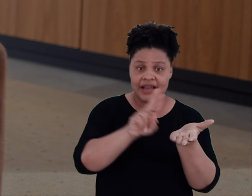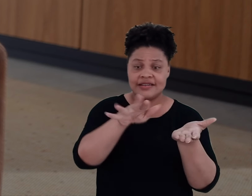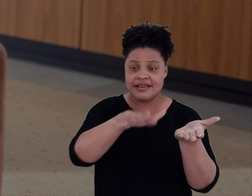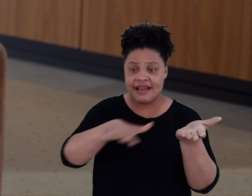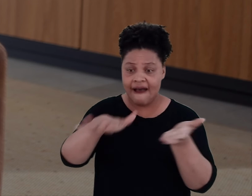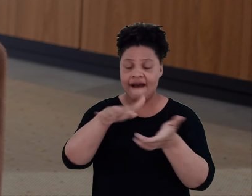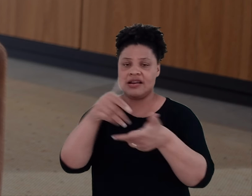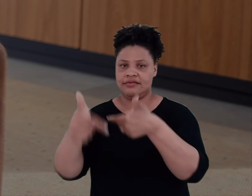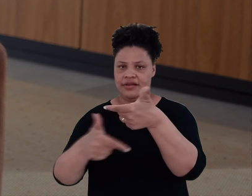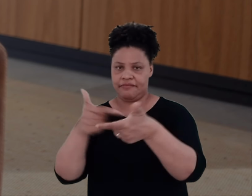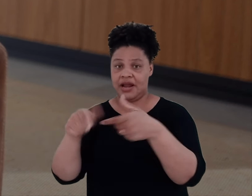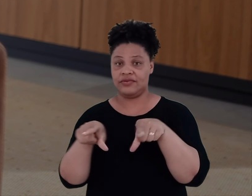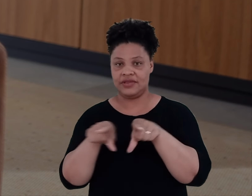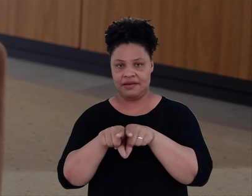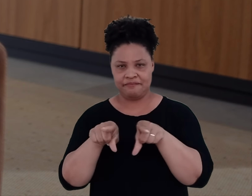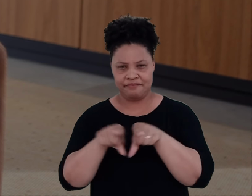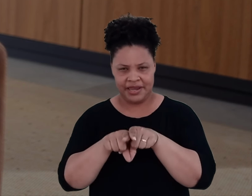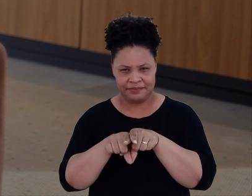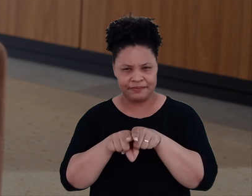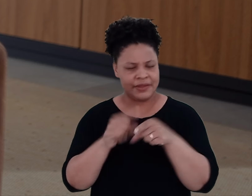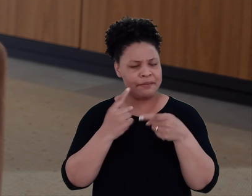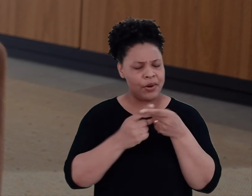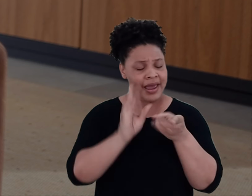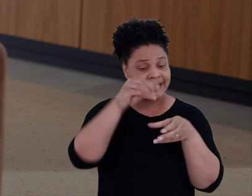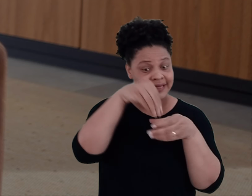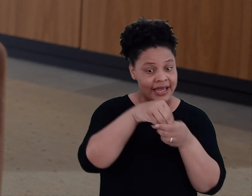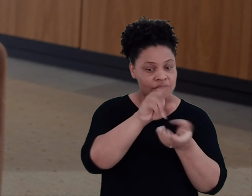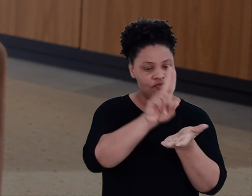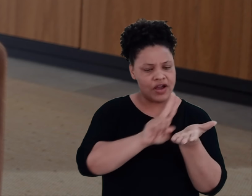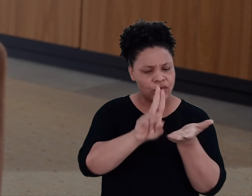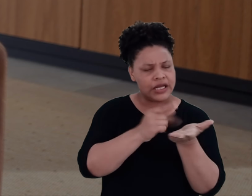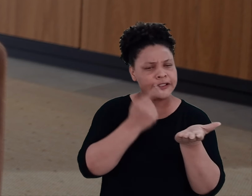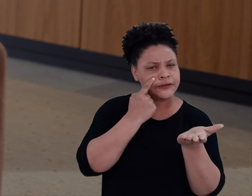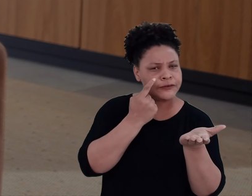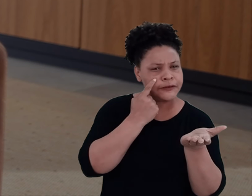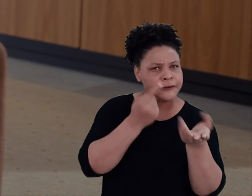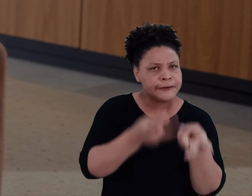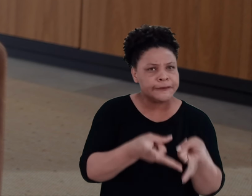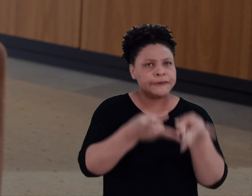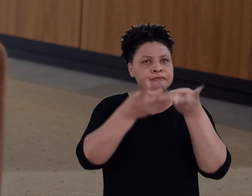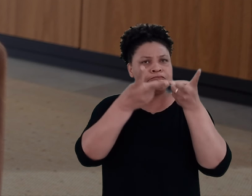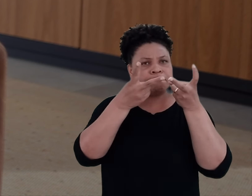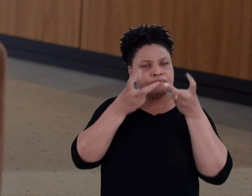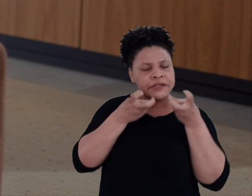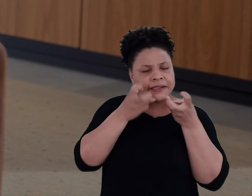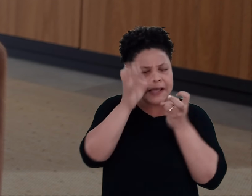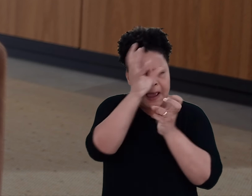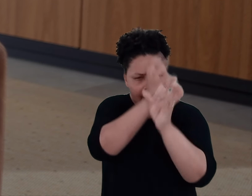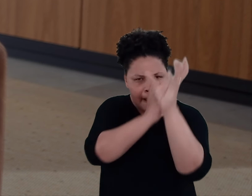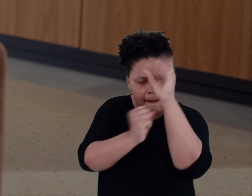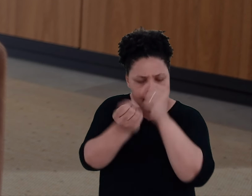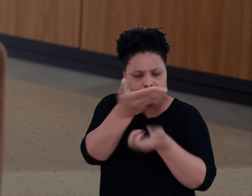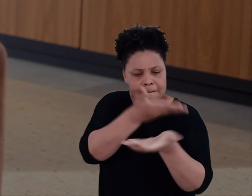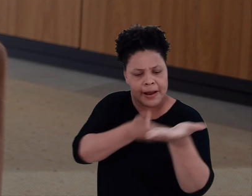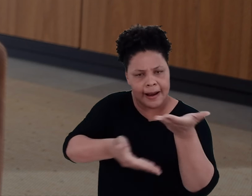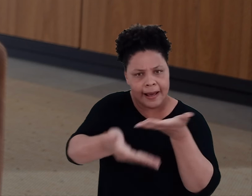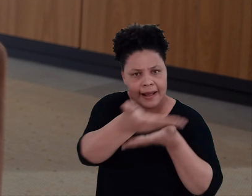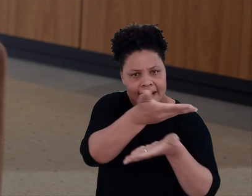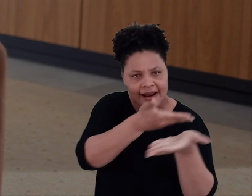formam. Porque em vez de lidar com a ausência negra já na faculdade, eles podem se reconhecer e aprender com outras trajetórias